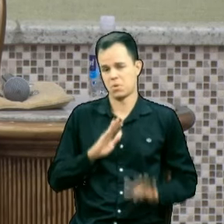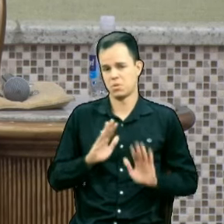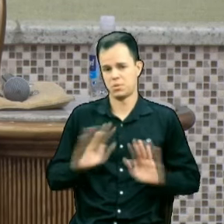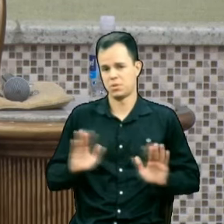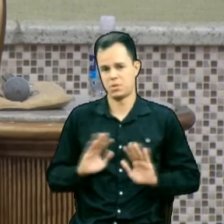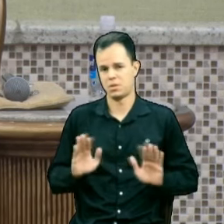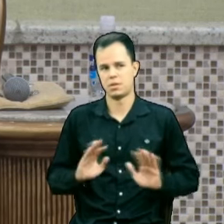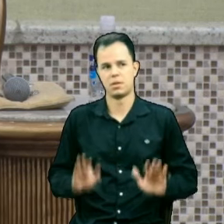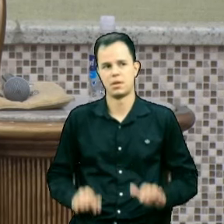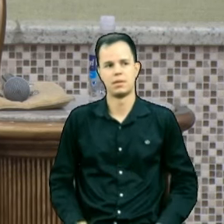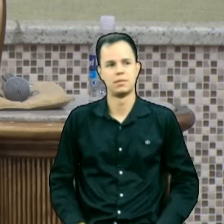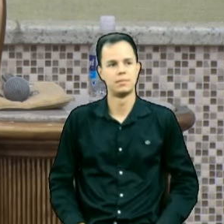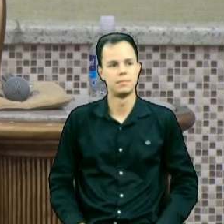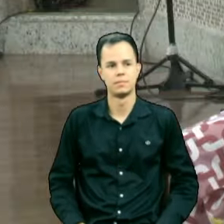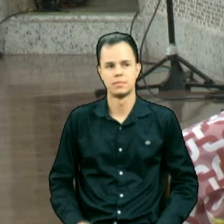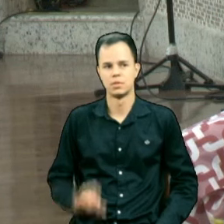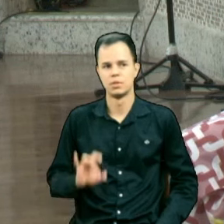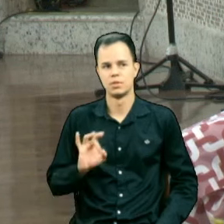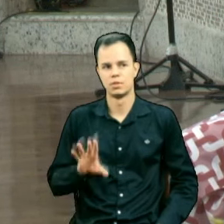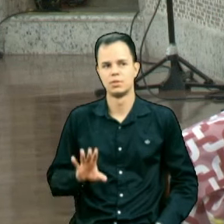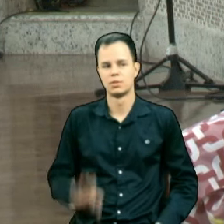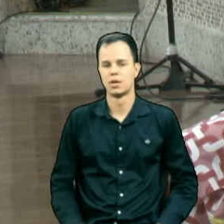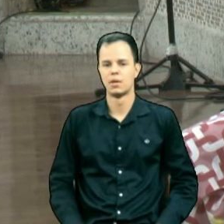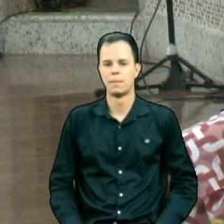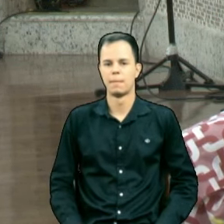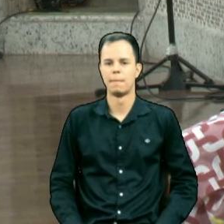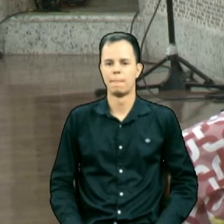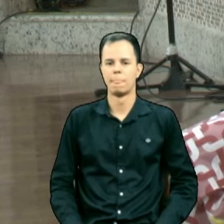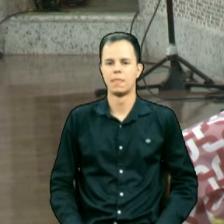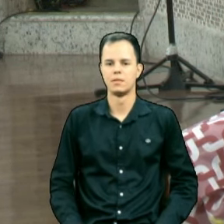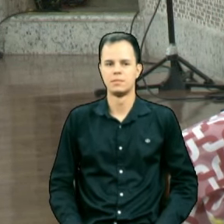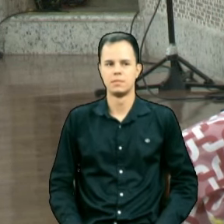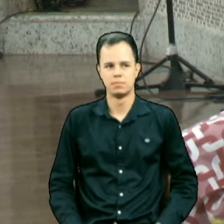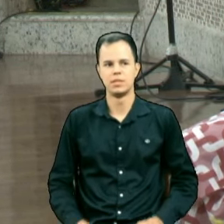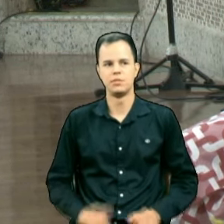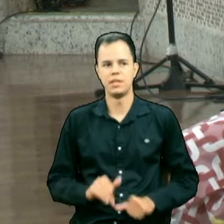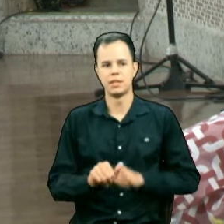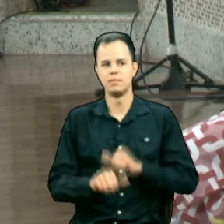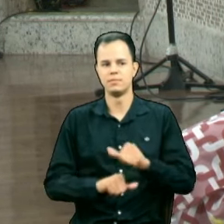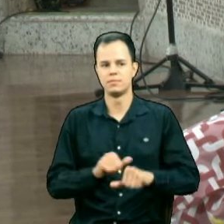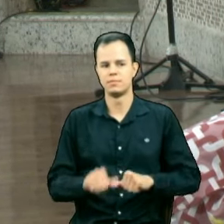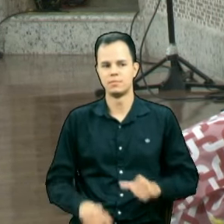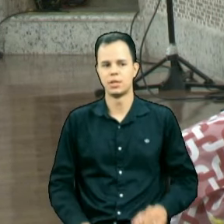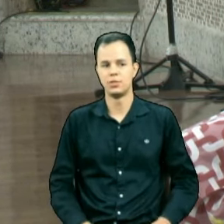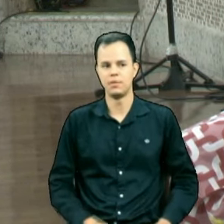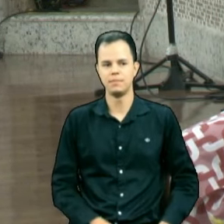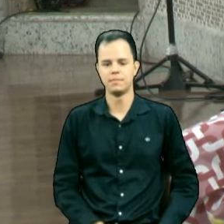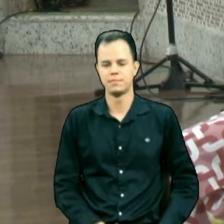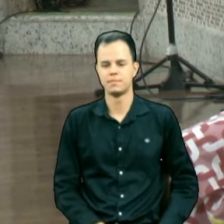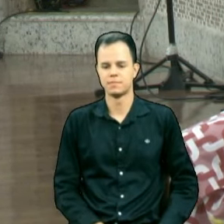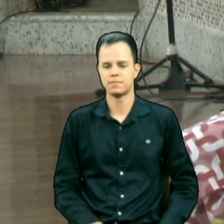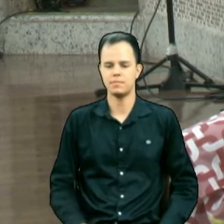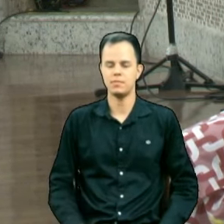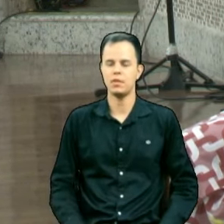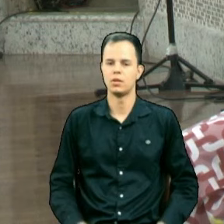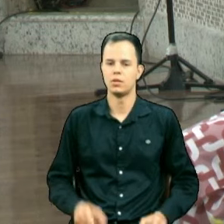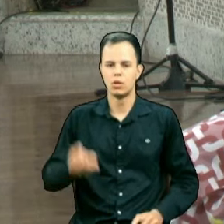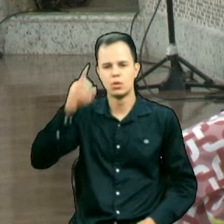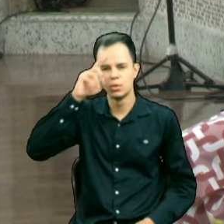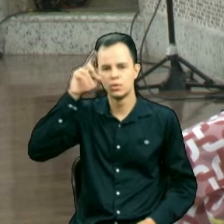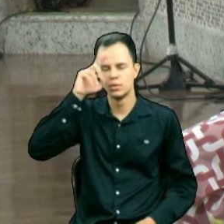mim né Jesus tem mais para sua igreja e por seus pastores para os seus ouvidos cada dia o senhor tem algo para